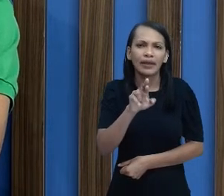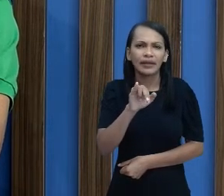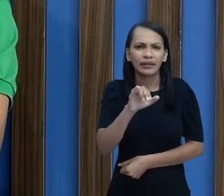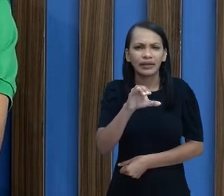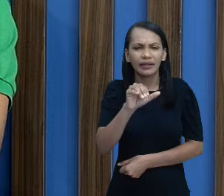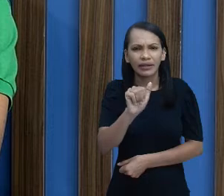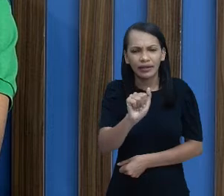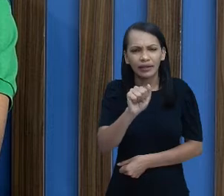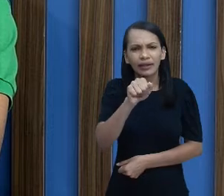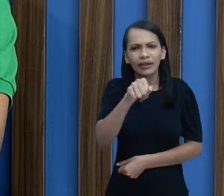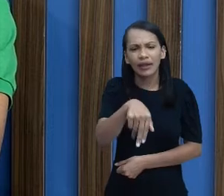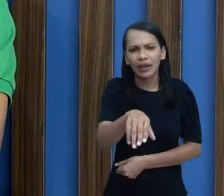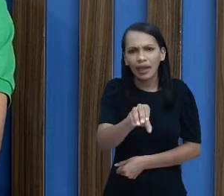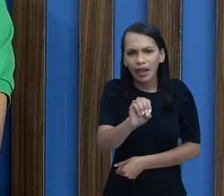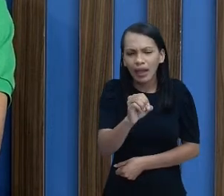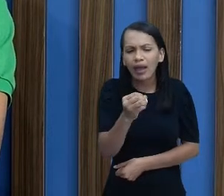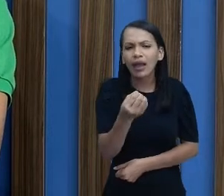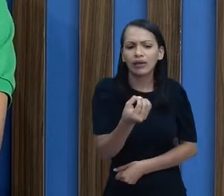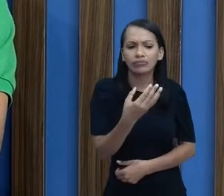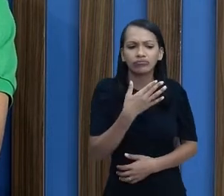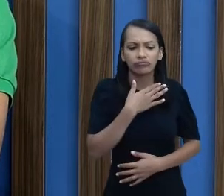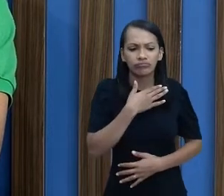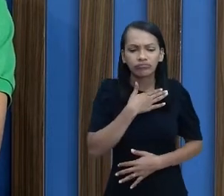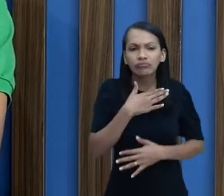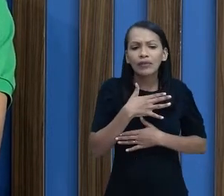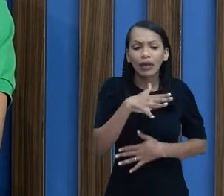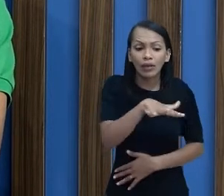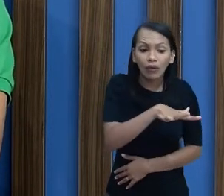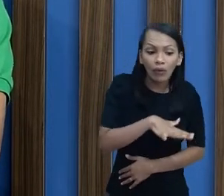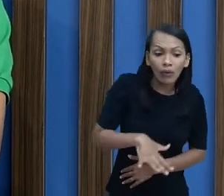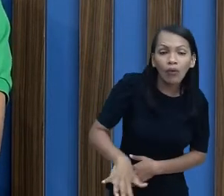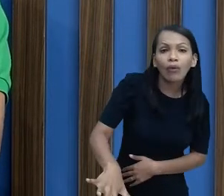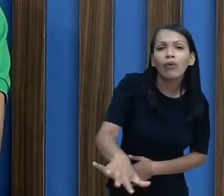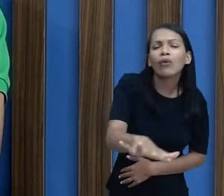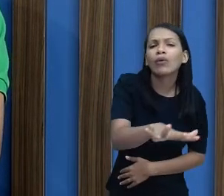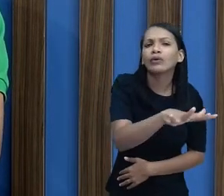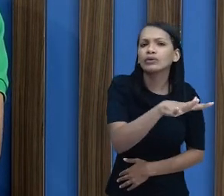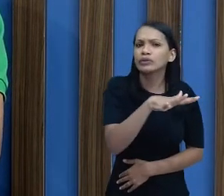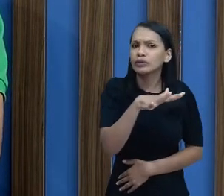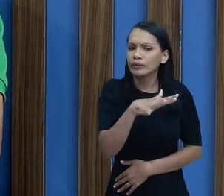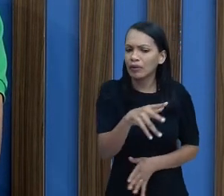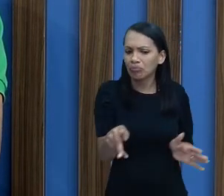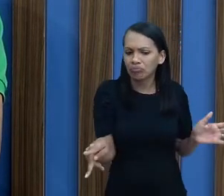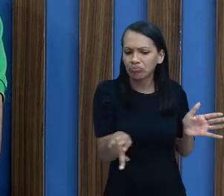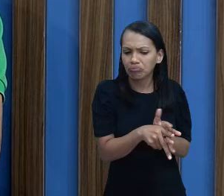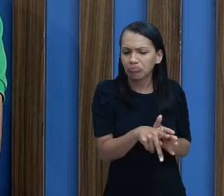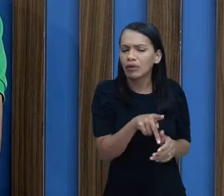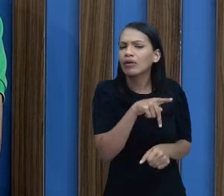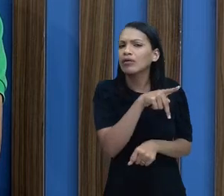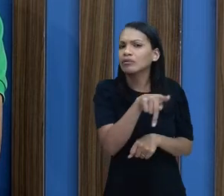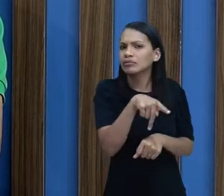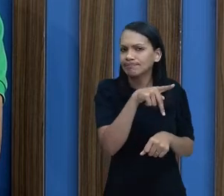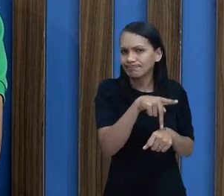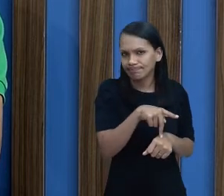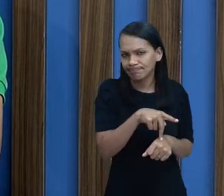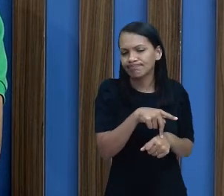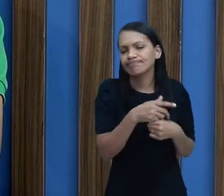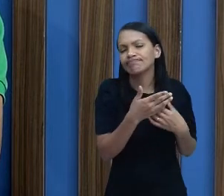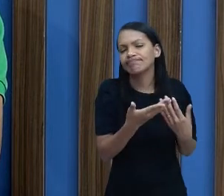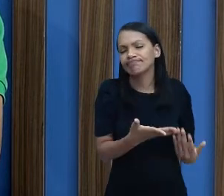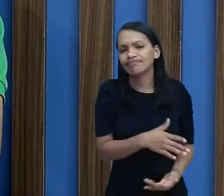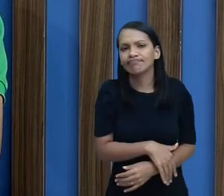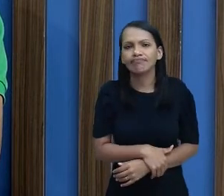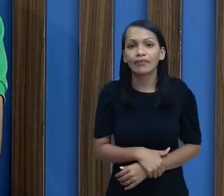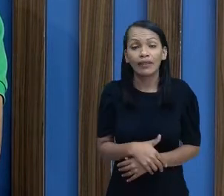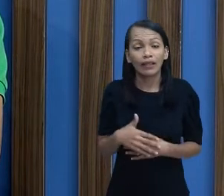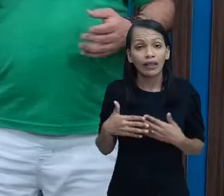distinguir é a parte física, né, do espaço geográfico, beleza? E nesse sentido, né, então